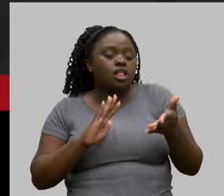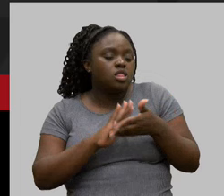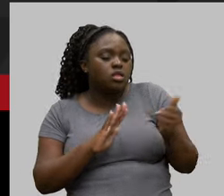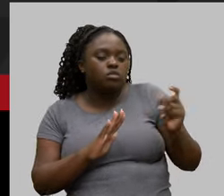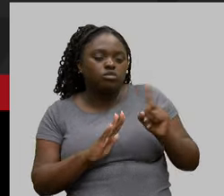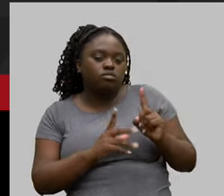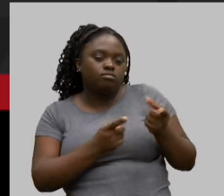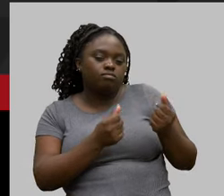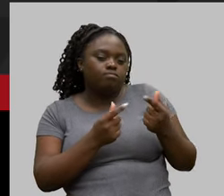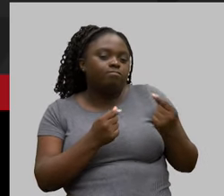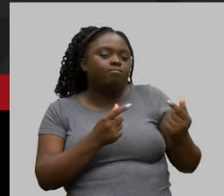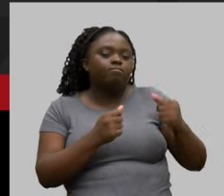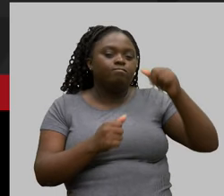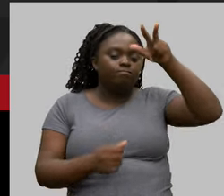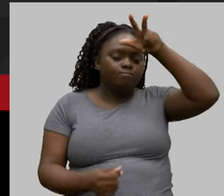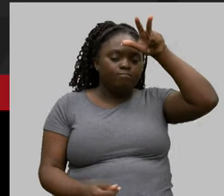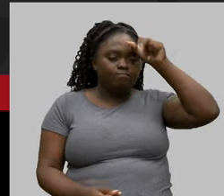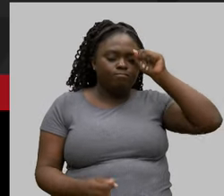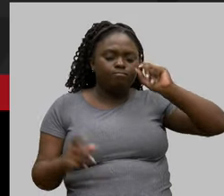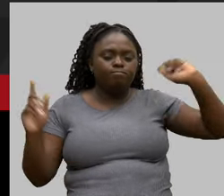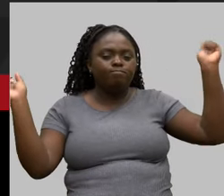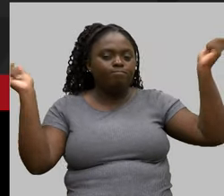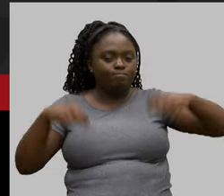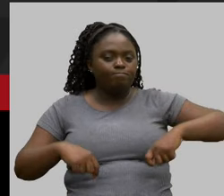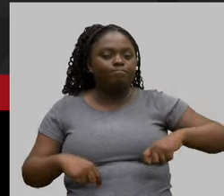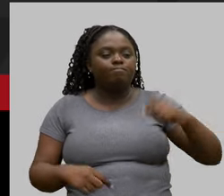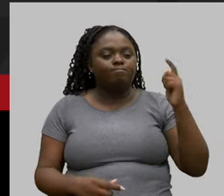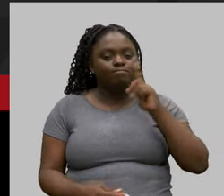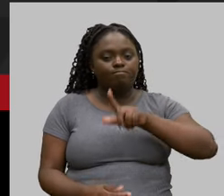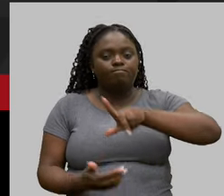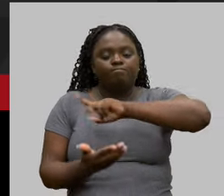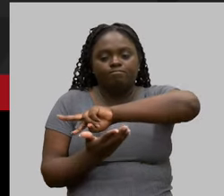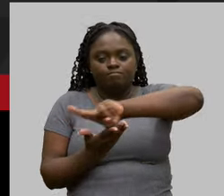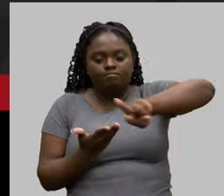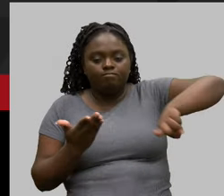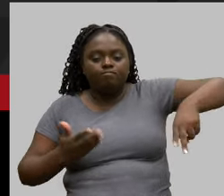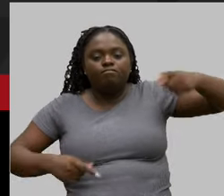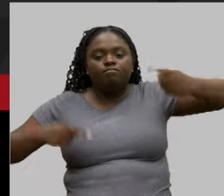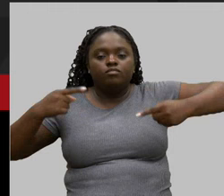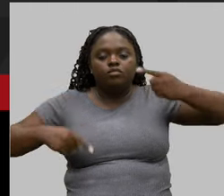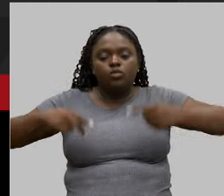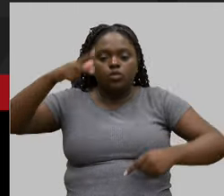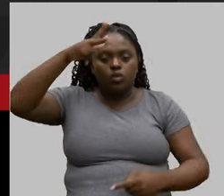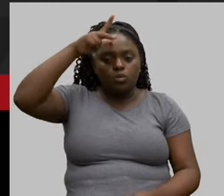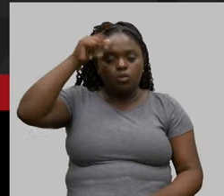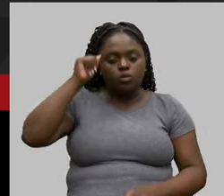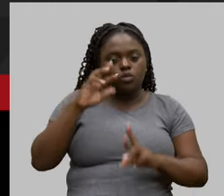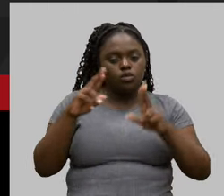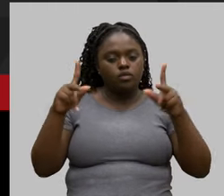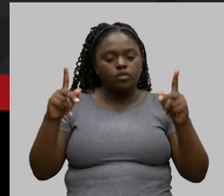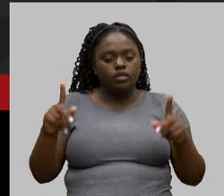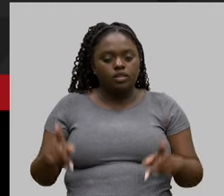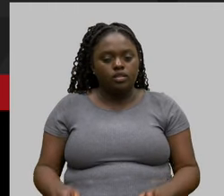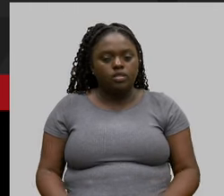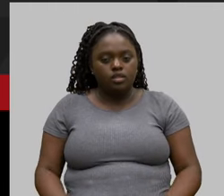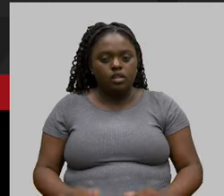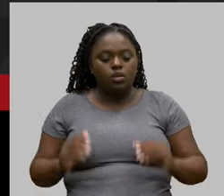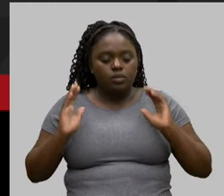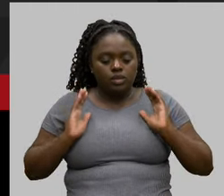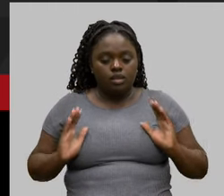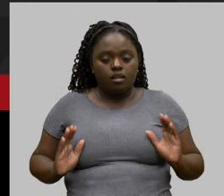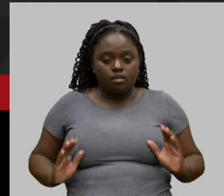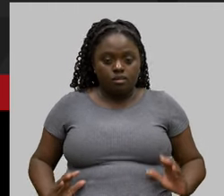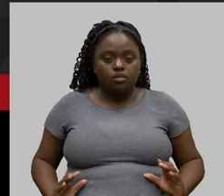capacidade estatal de atender as demais políticas públicas de interesse ali do do do do do cidadão seja do